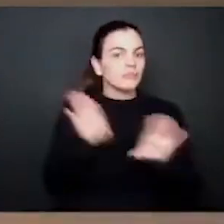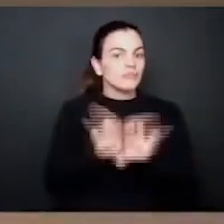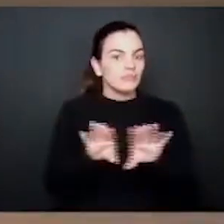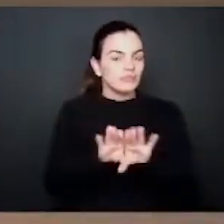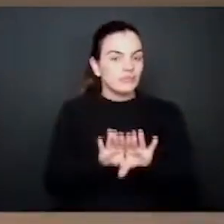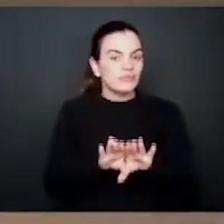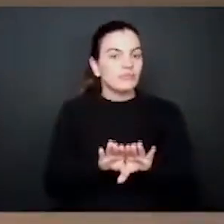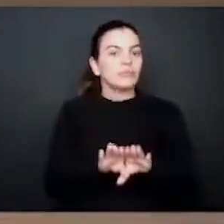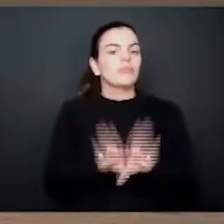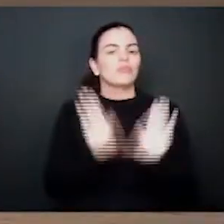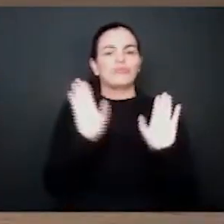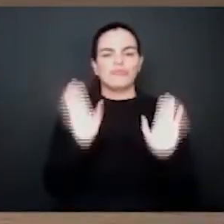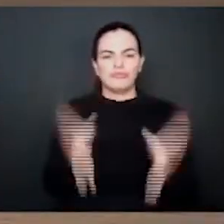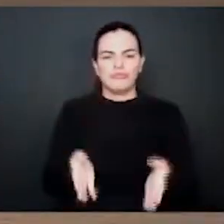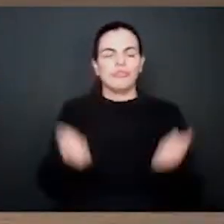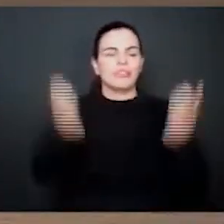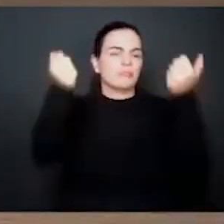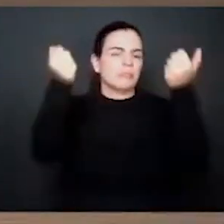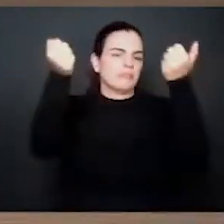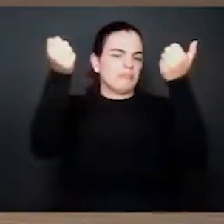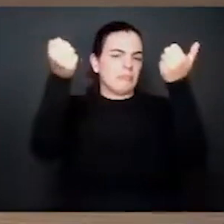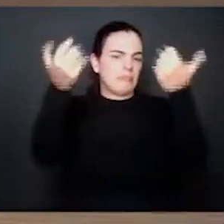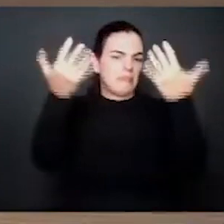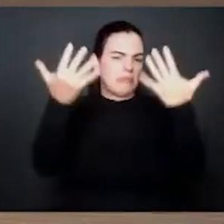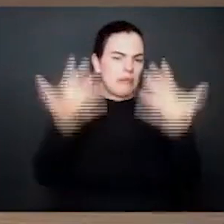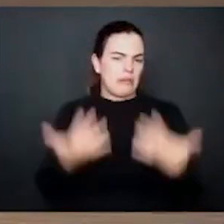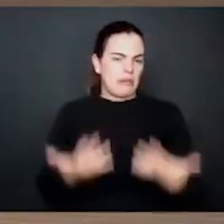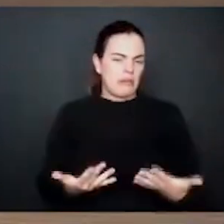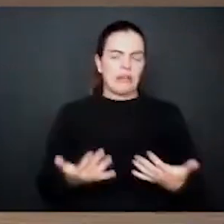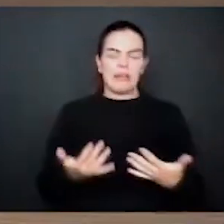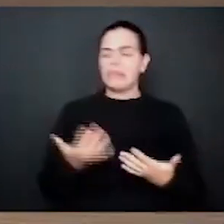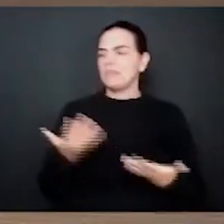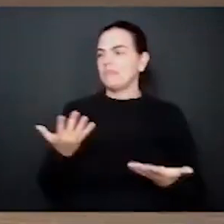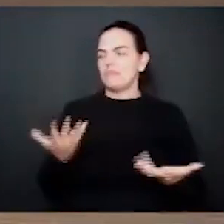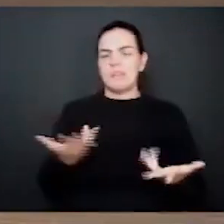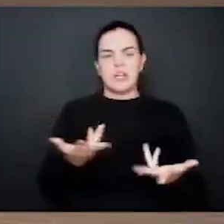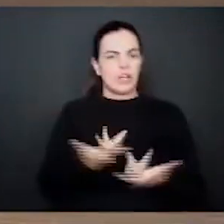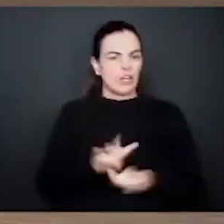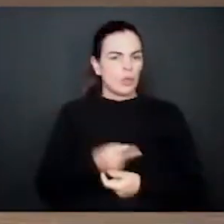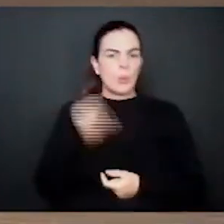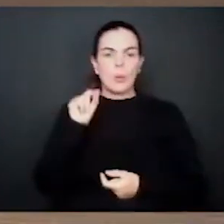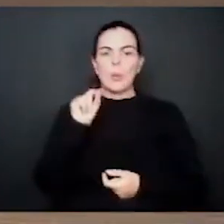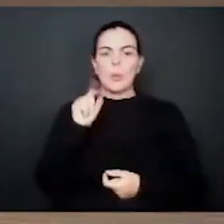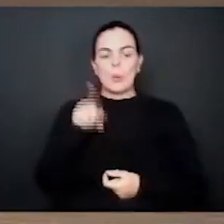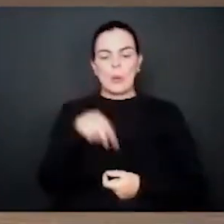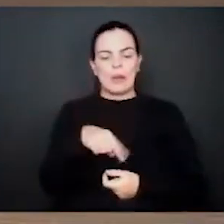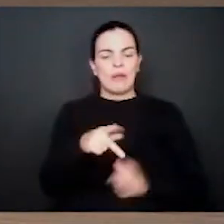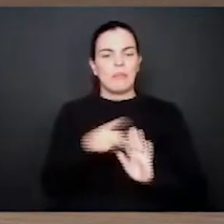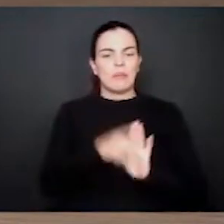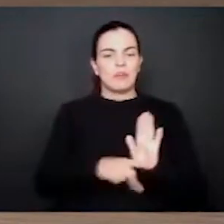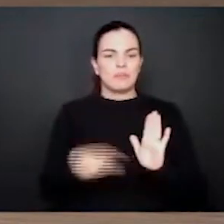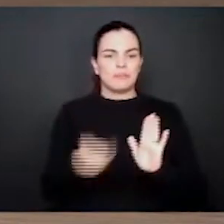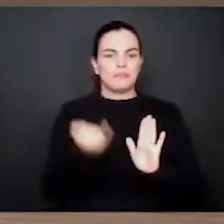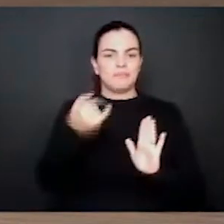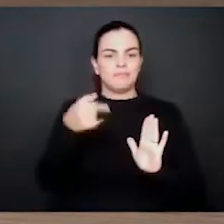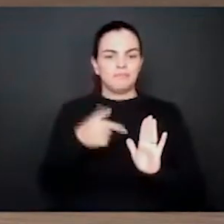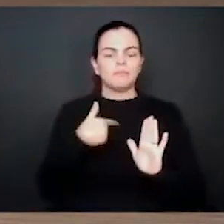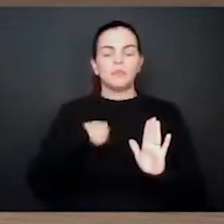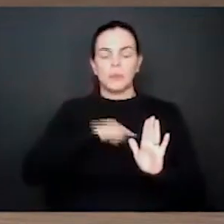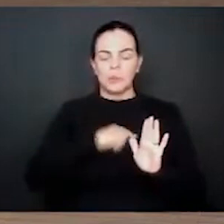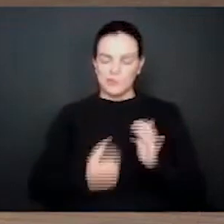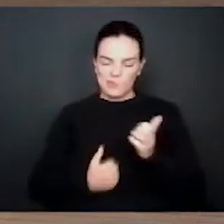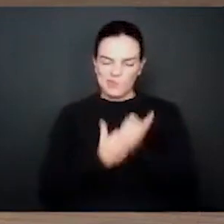bem exposto a importância desse projeto. Então, só nos resta aqui declarar o apoio, uma vez que já a